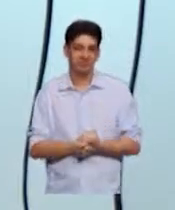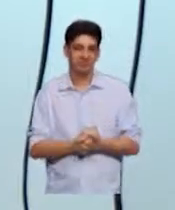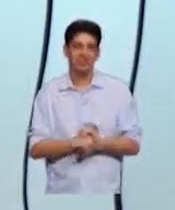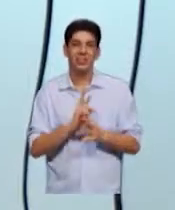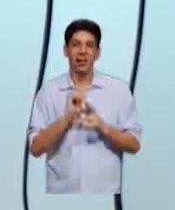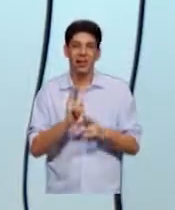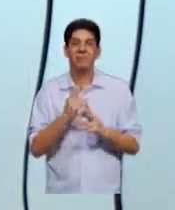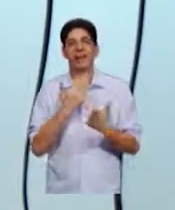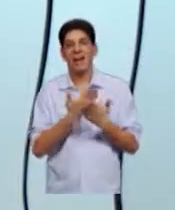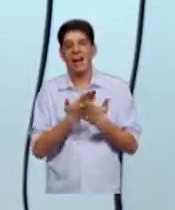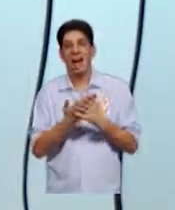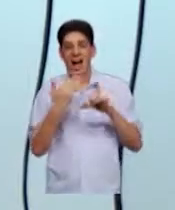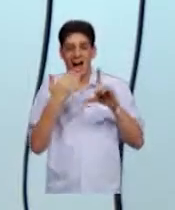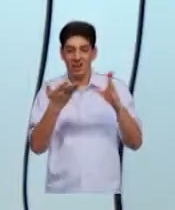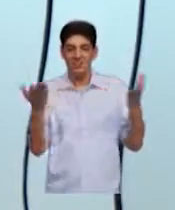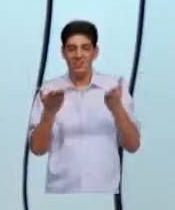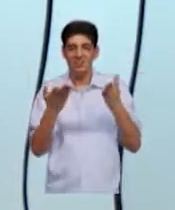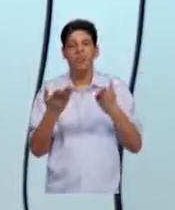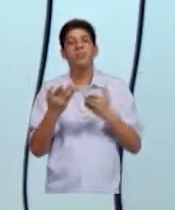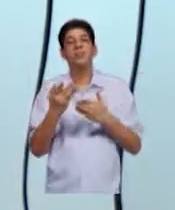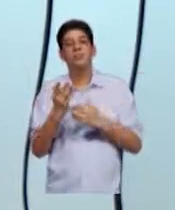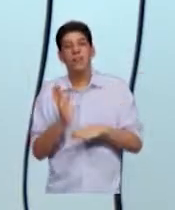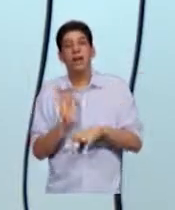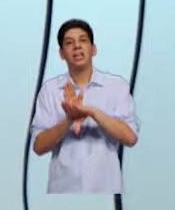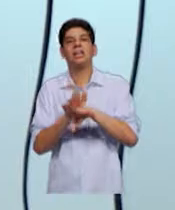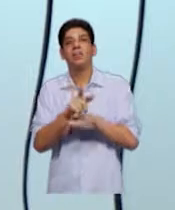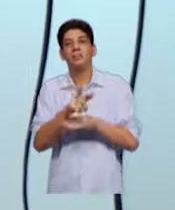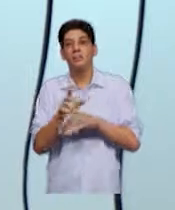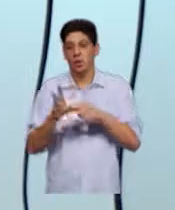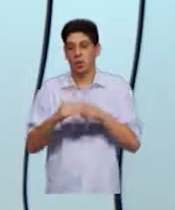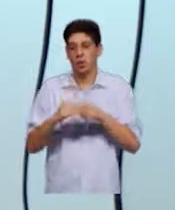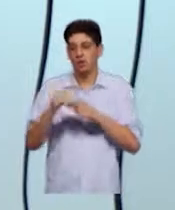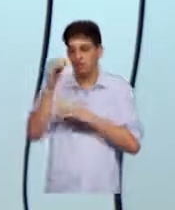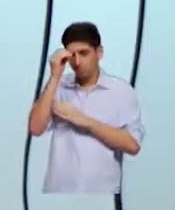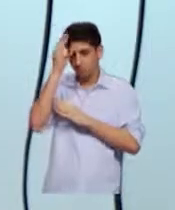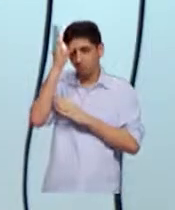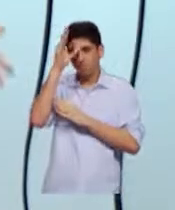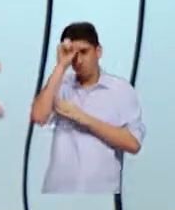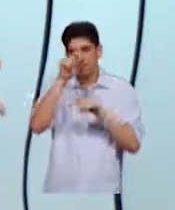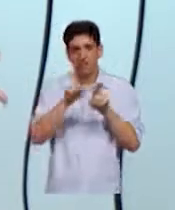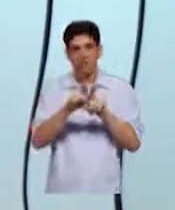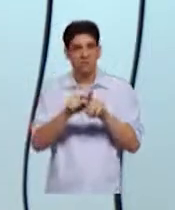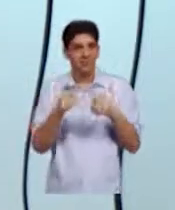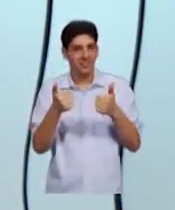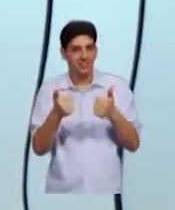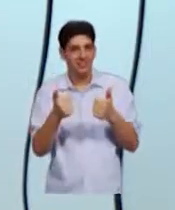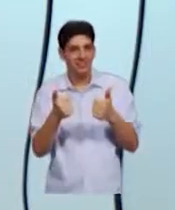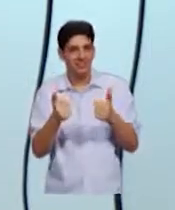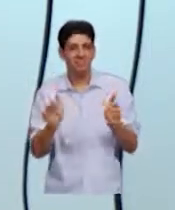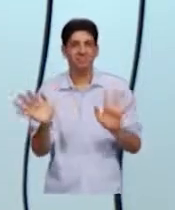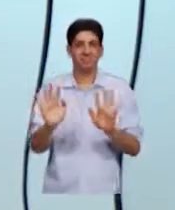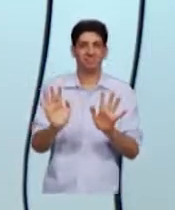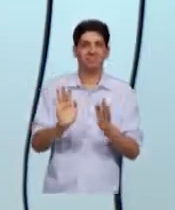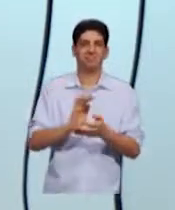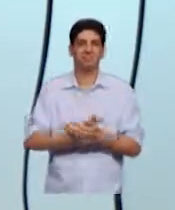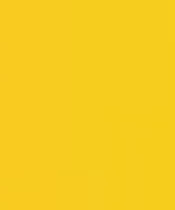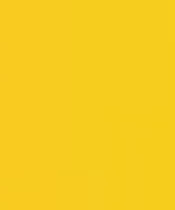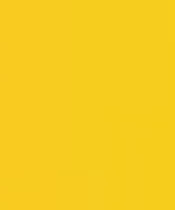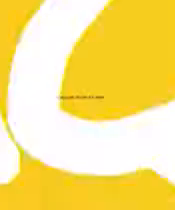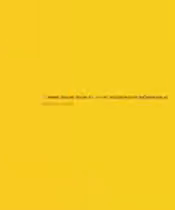tenha contribuído para o seu conhecimento, para o seu aprendizado. Até a próxima aula.